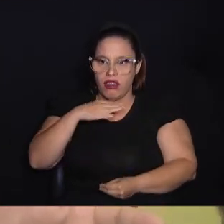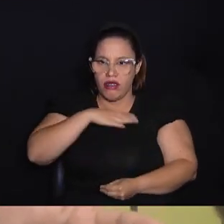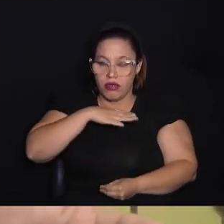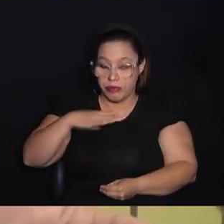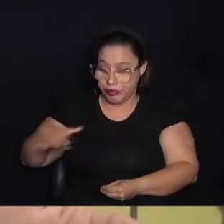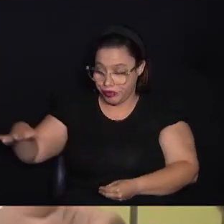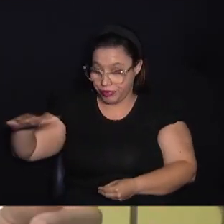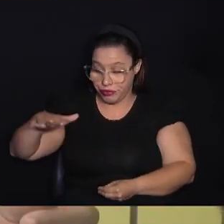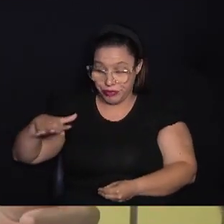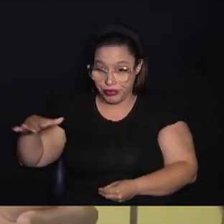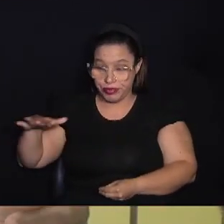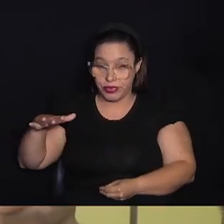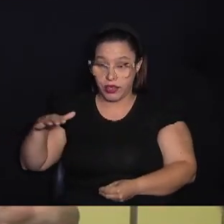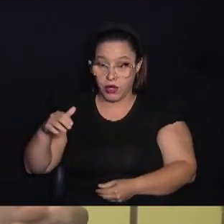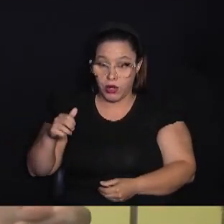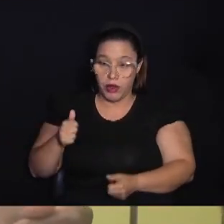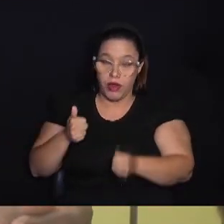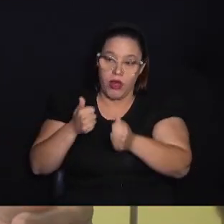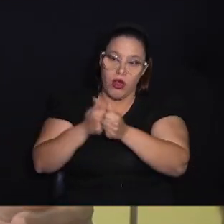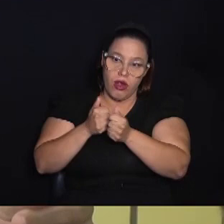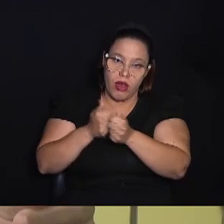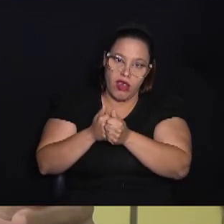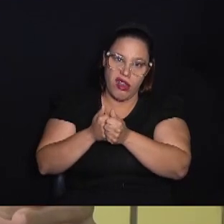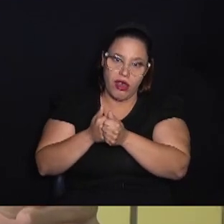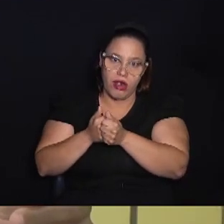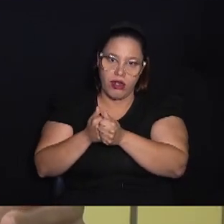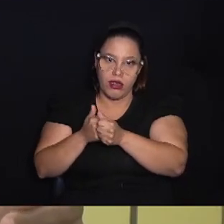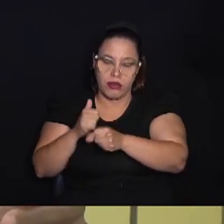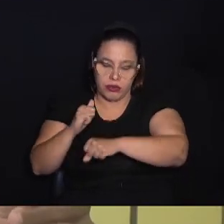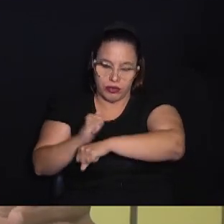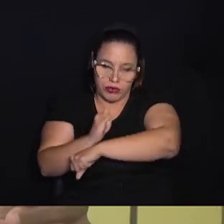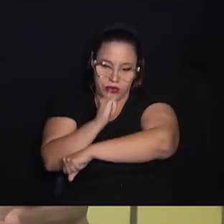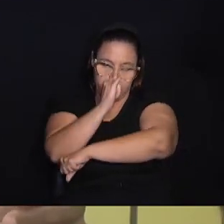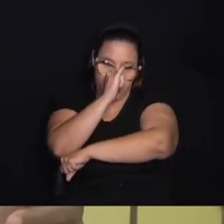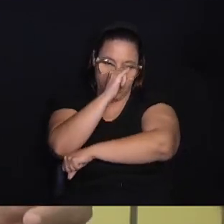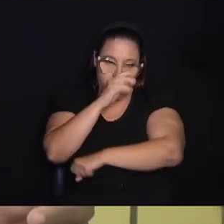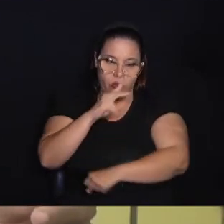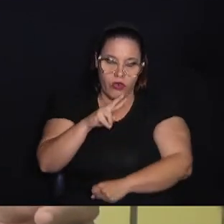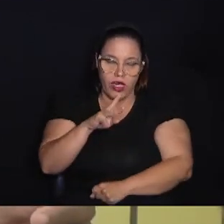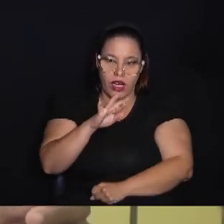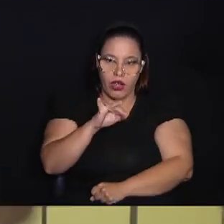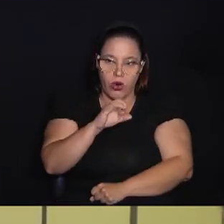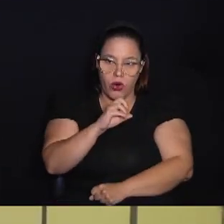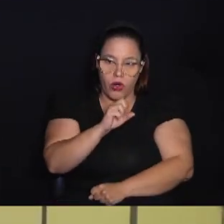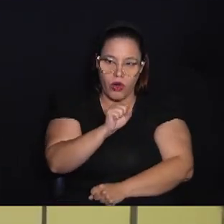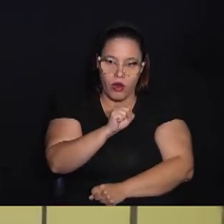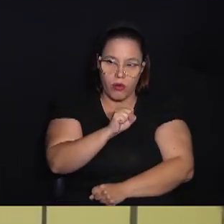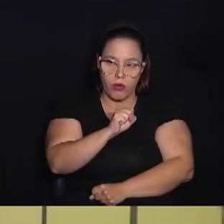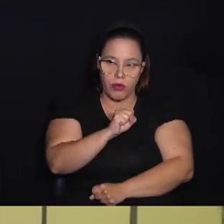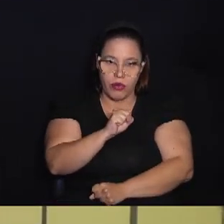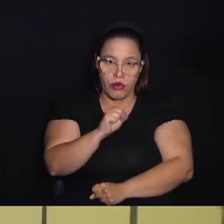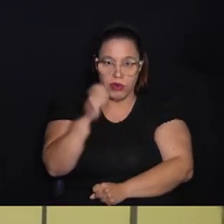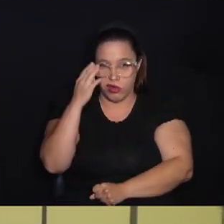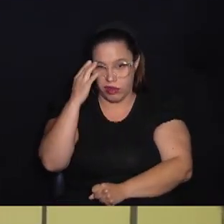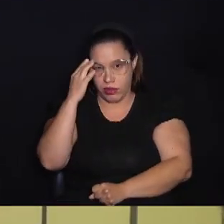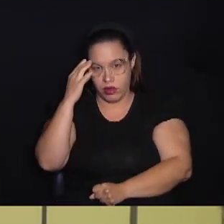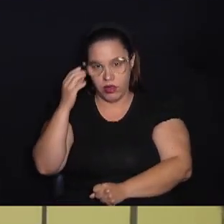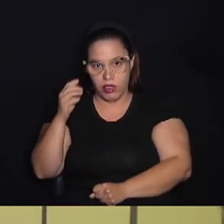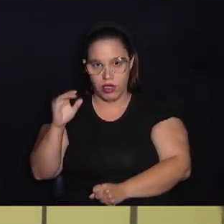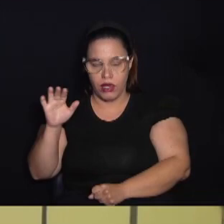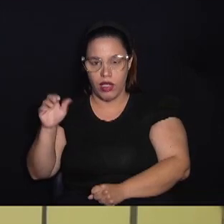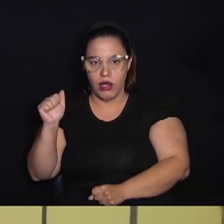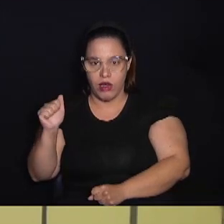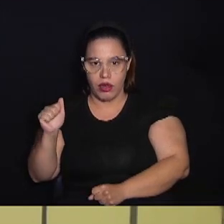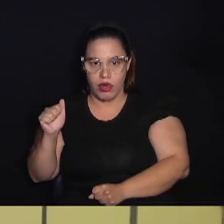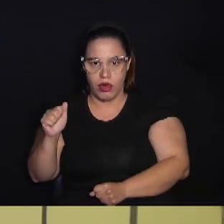né Fica próximo ao Aeroporto Vira Copos as pessoas tinham dificuldade a colônia alemã de levar então eles fizeram uma solicitação ação para que